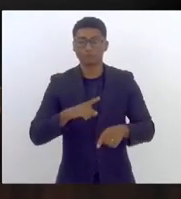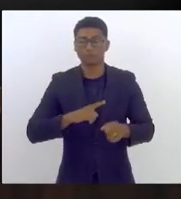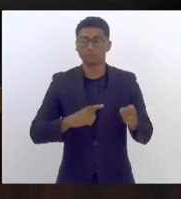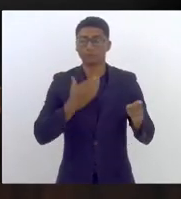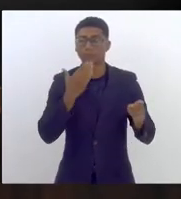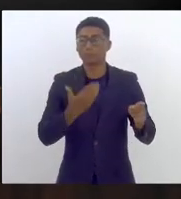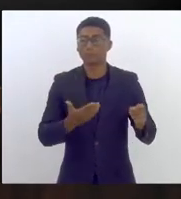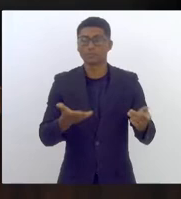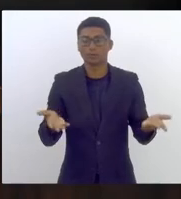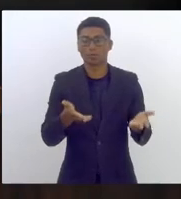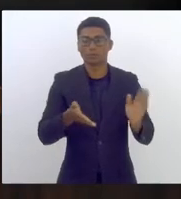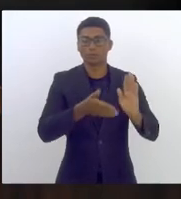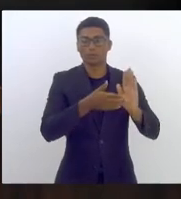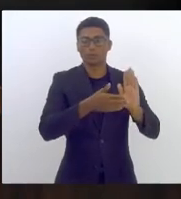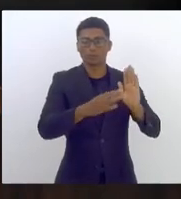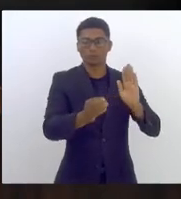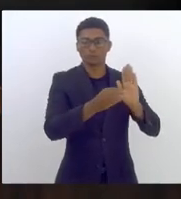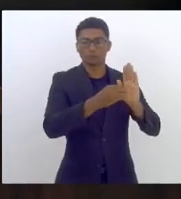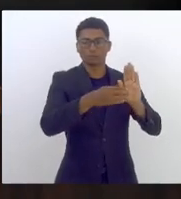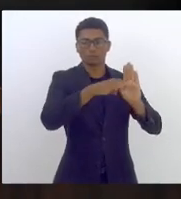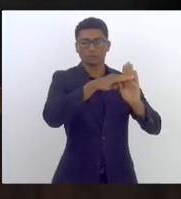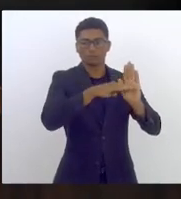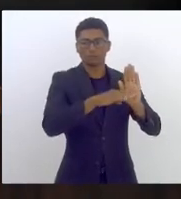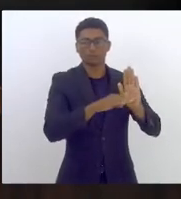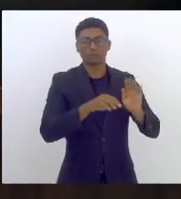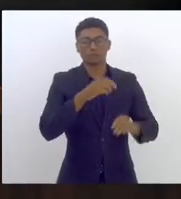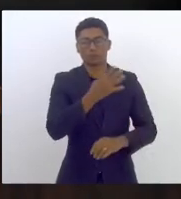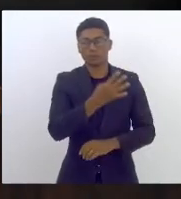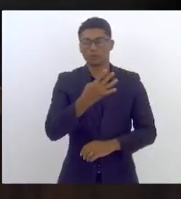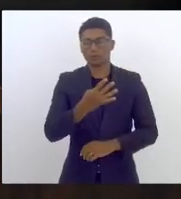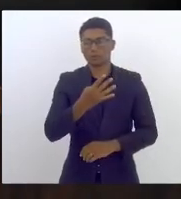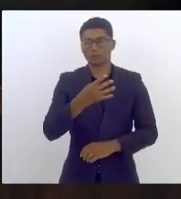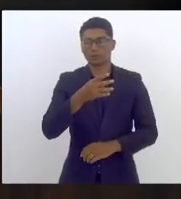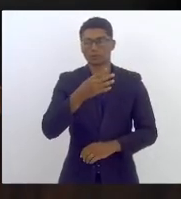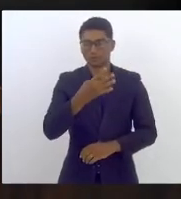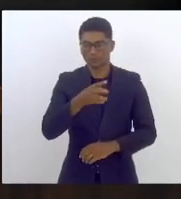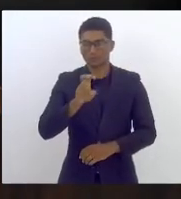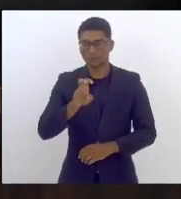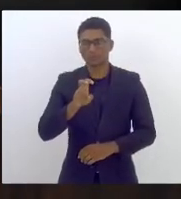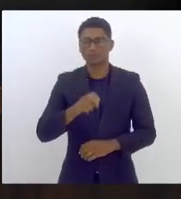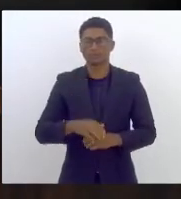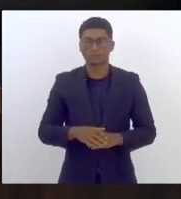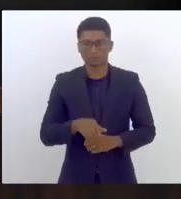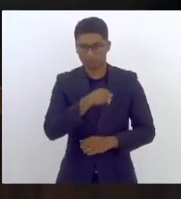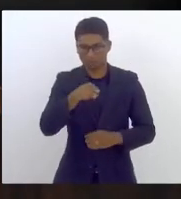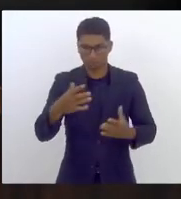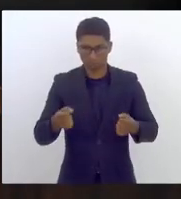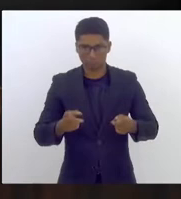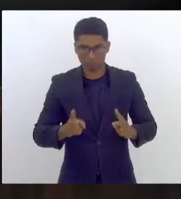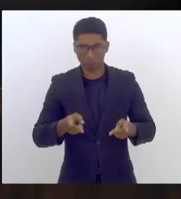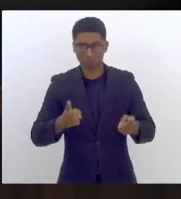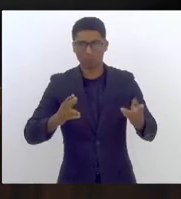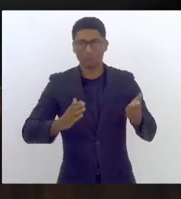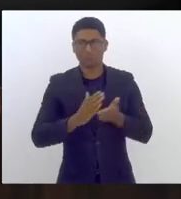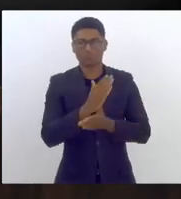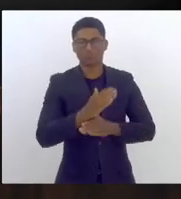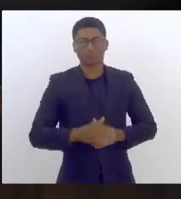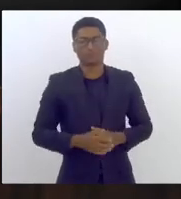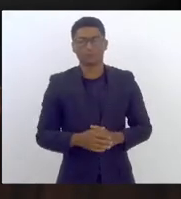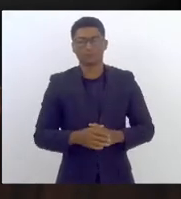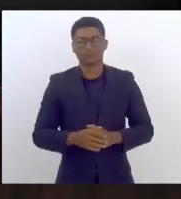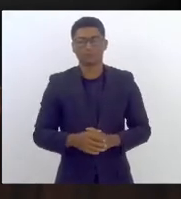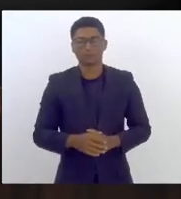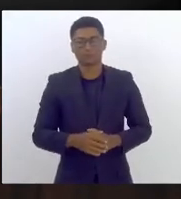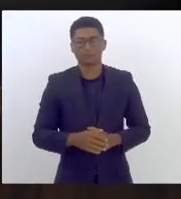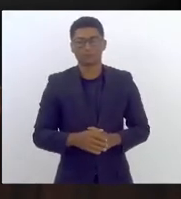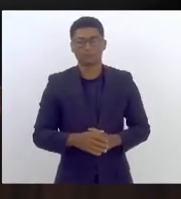requerimentos na ordem do dia do Projeto de Lei 1445 de 22 Deputado Sérgio Lobato senhores que aprovam permaneça Como estão aprovado